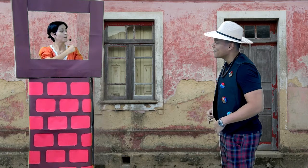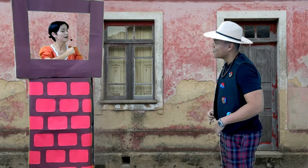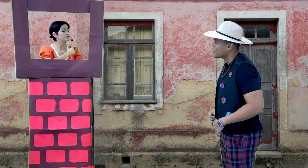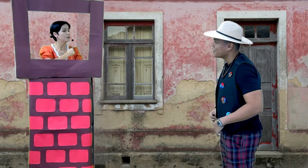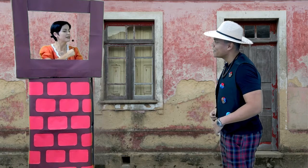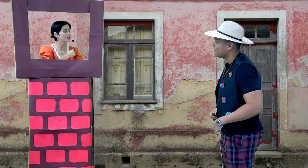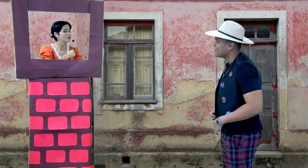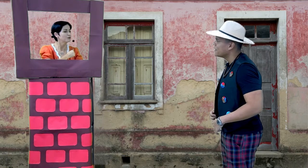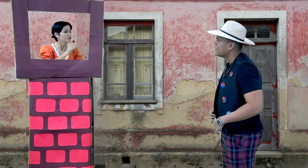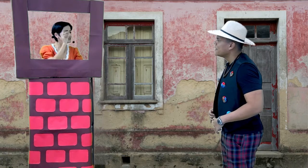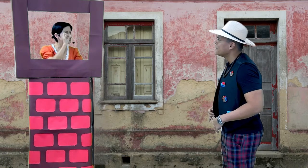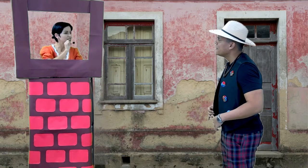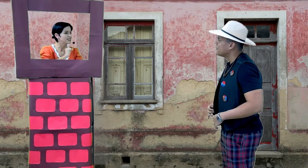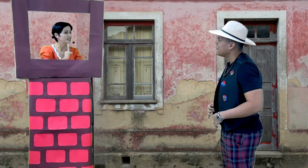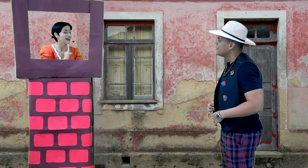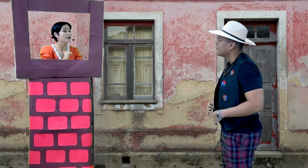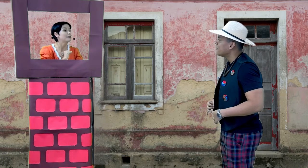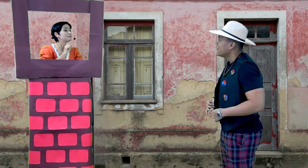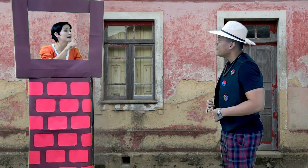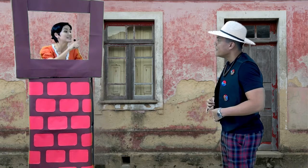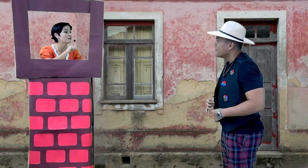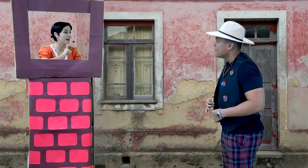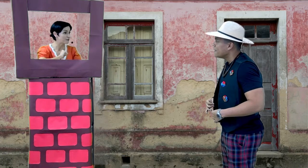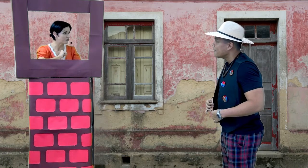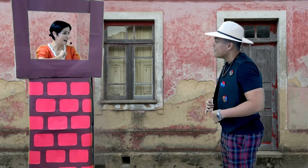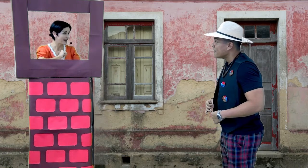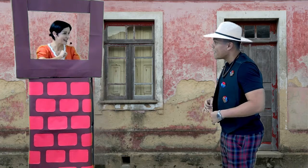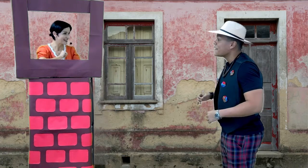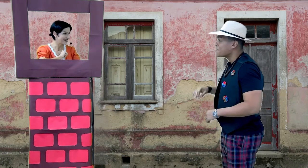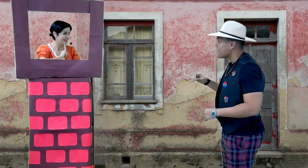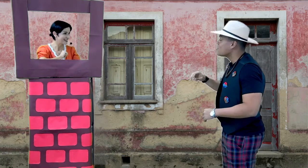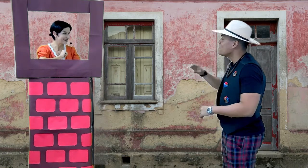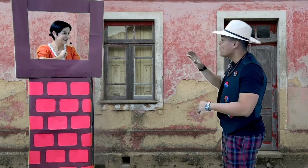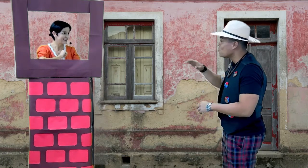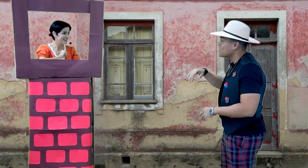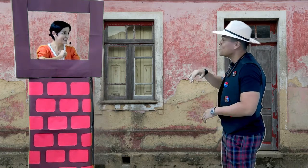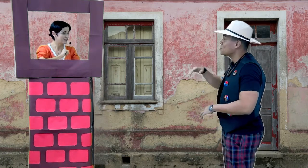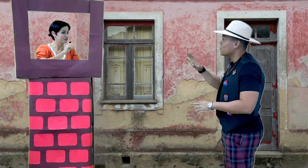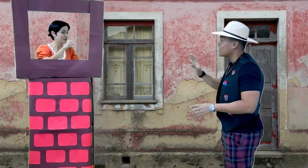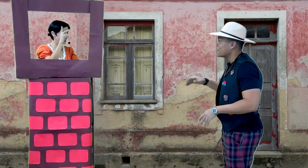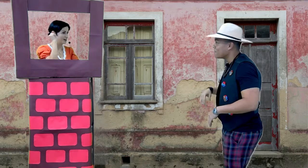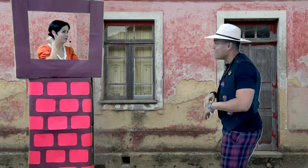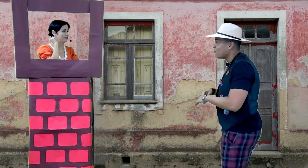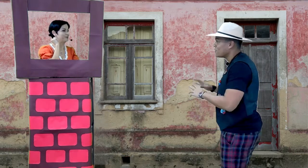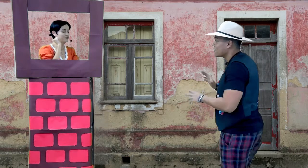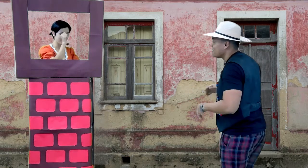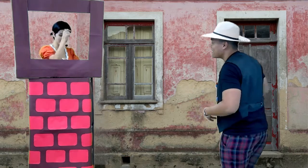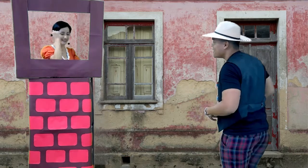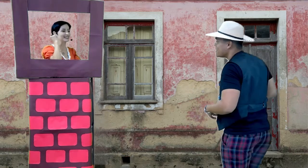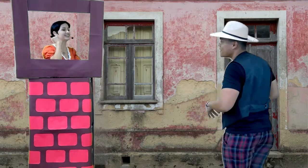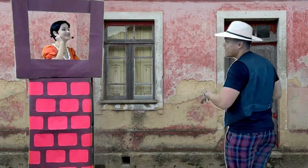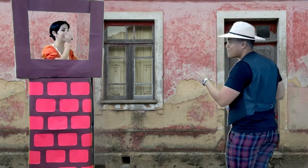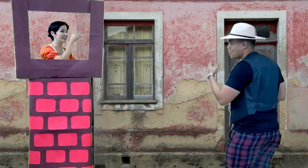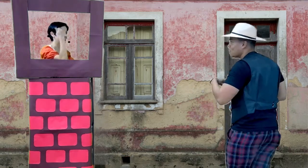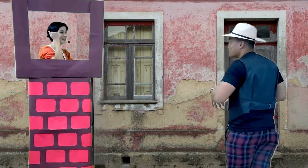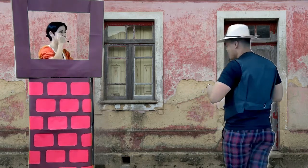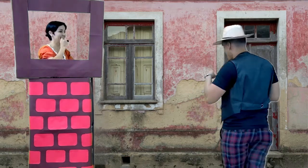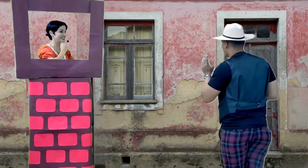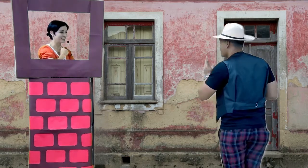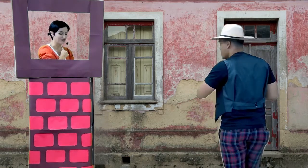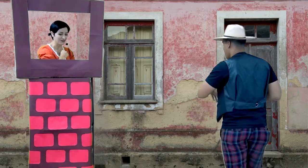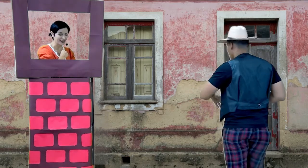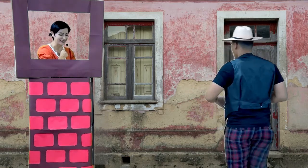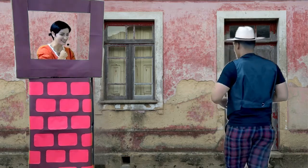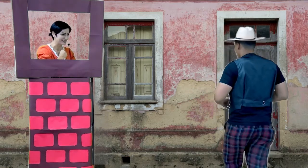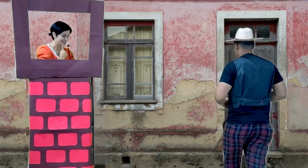Mas, compadre, Ah. vamos entrar um tiquinho. Acabei de passar um café. Eita, vai aí, tu me conta as histórias que deve ter acontecido Vamos aqui sim. nesse tempo que eu Venha. fiquei